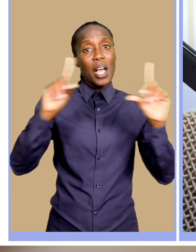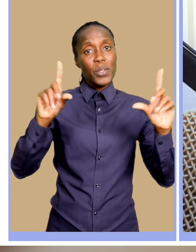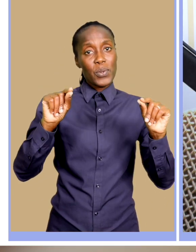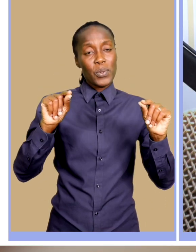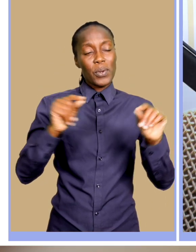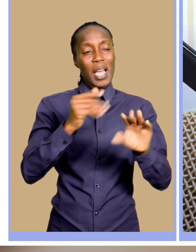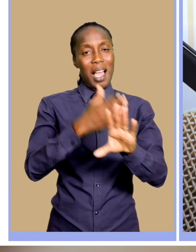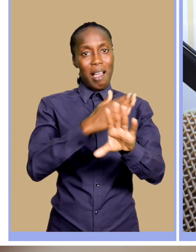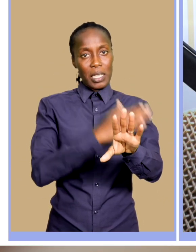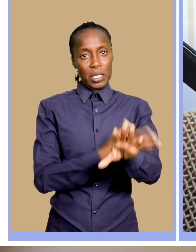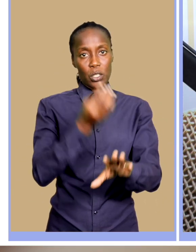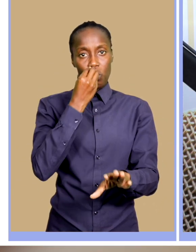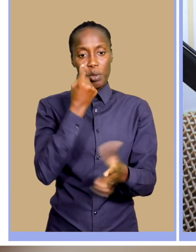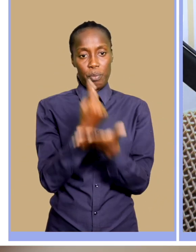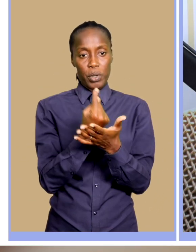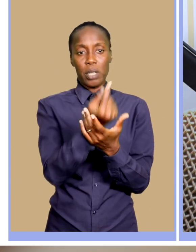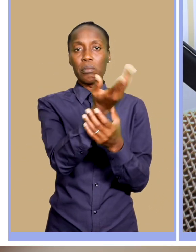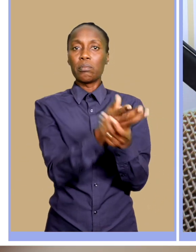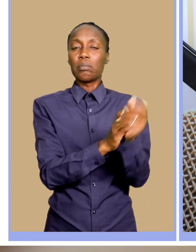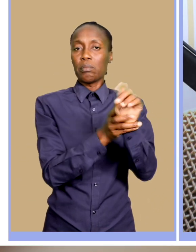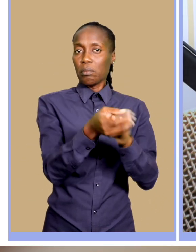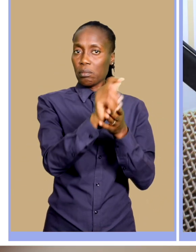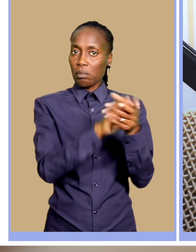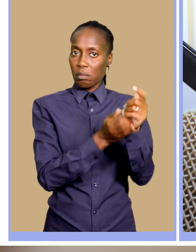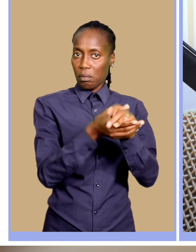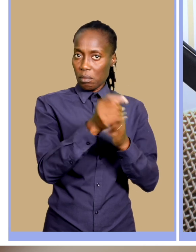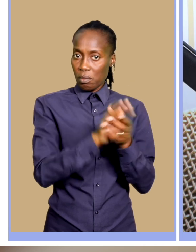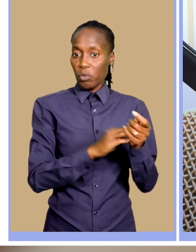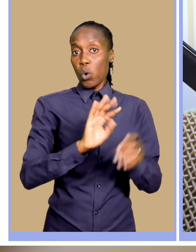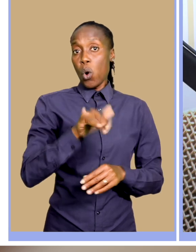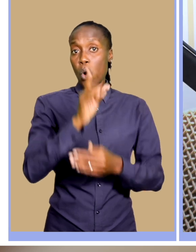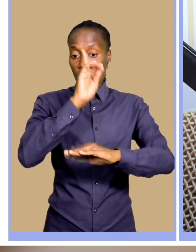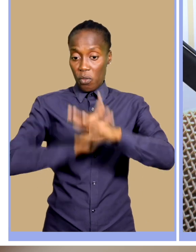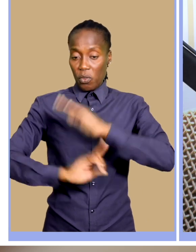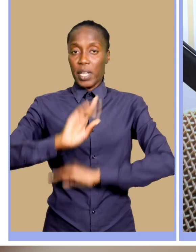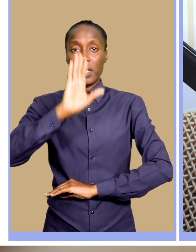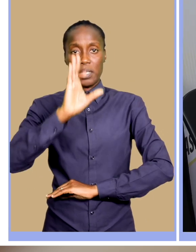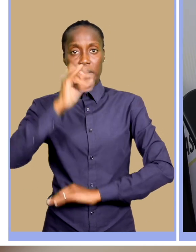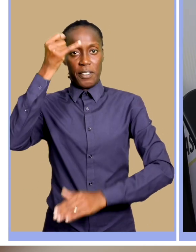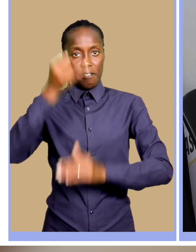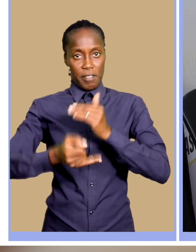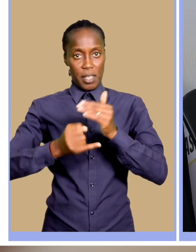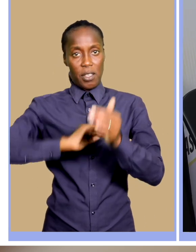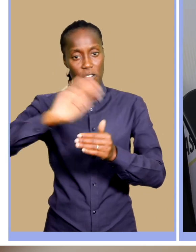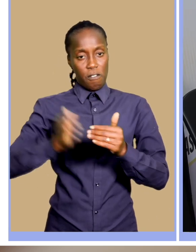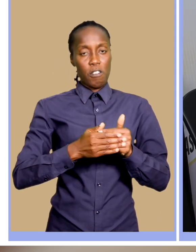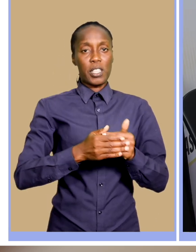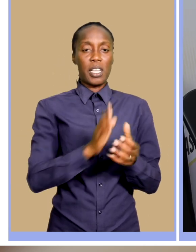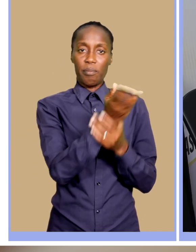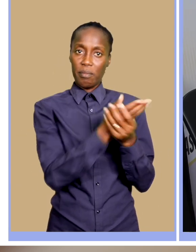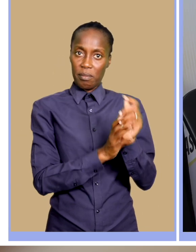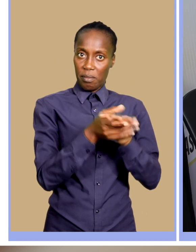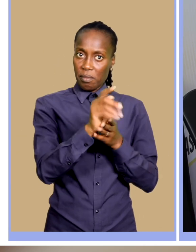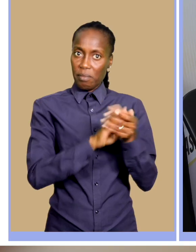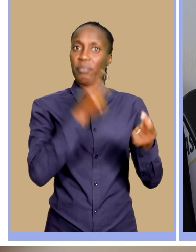mãos antes de consumir os alimentos ou depois de usar os lavabos, que são regras e condutas específicas